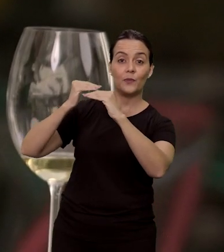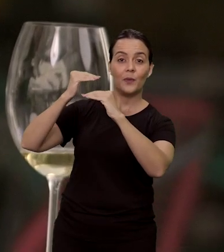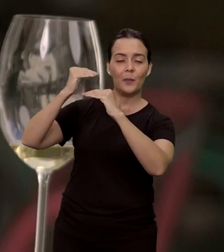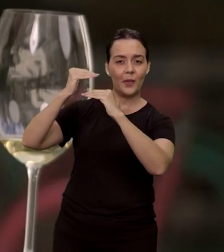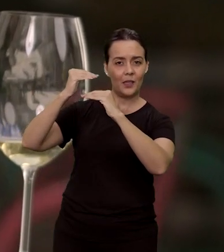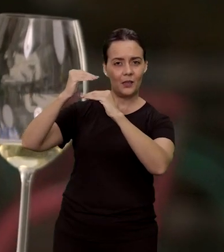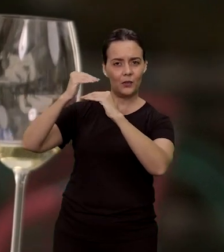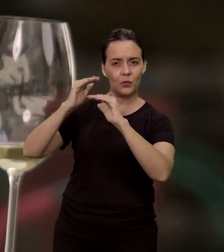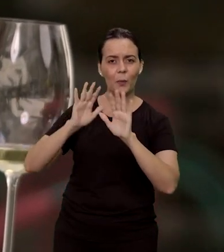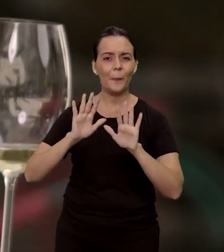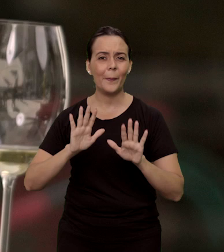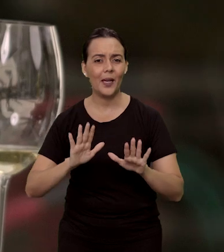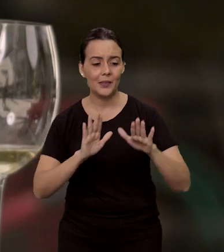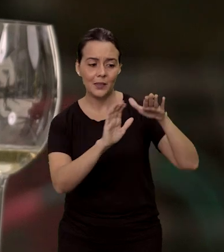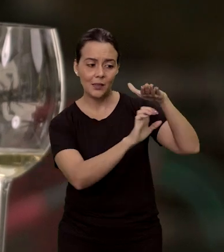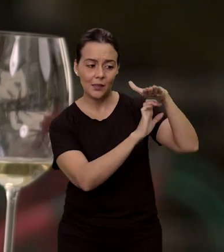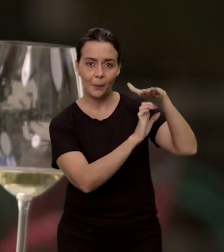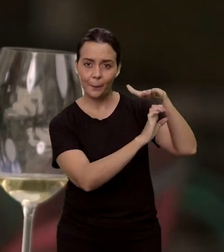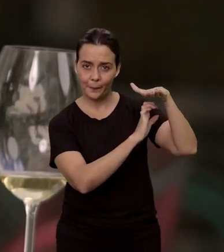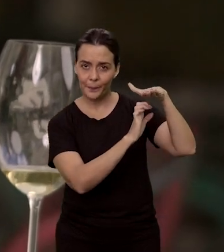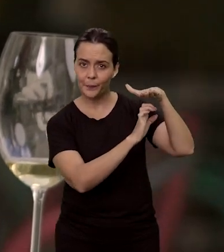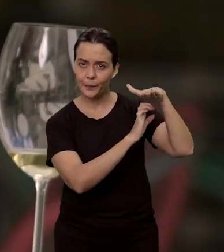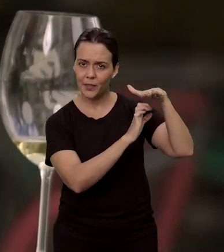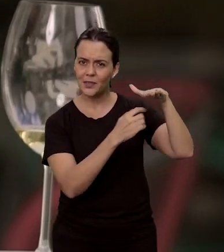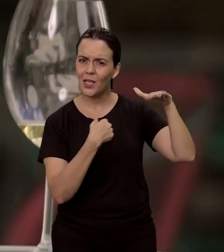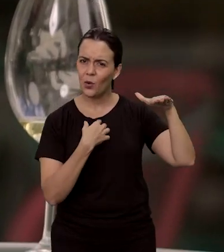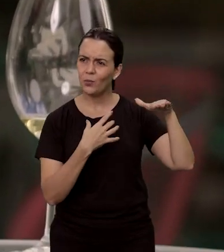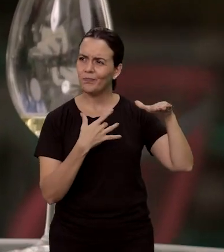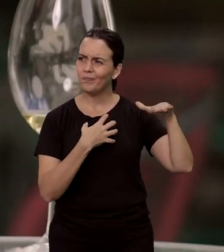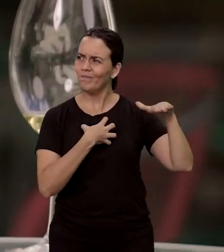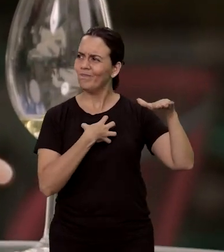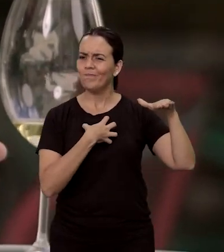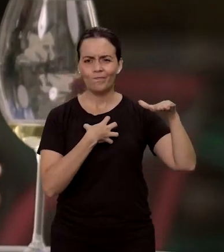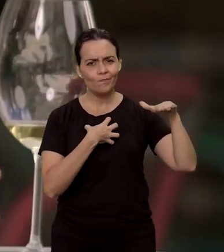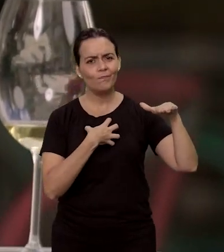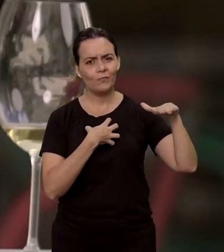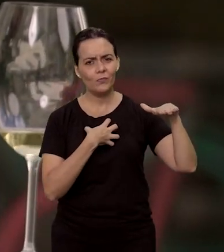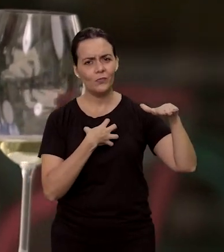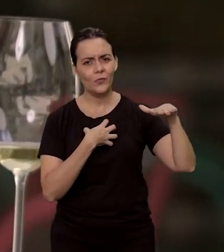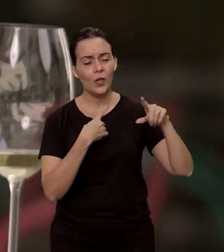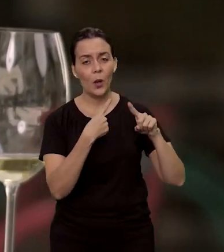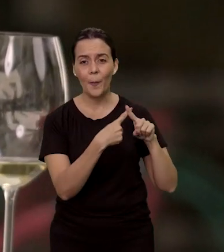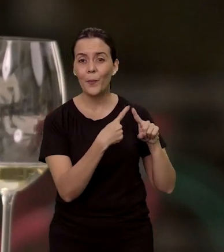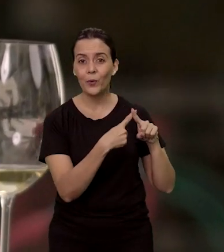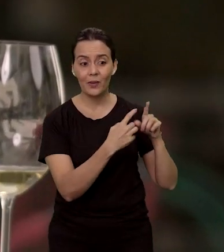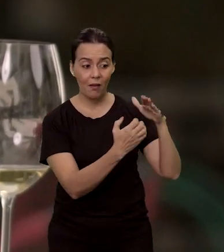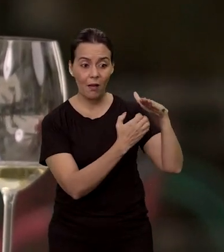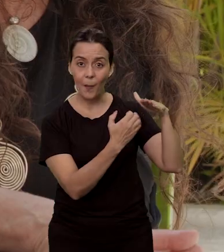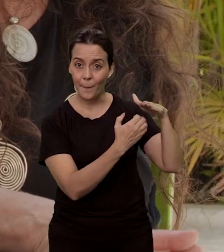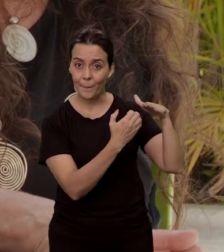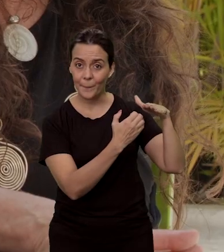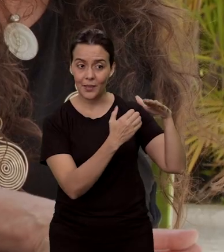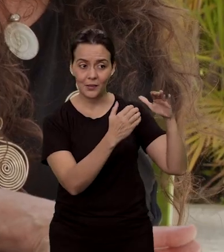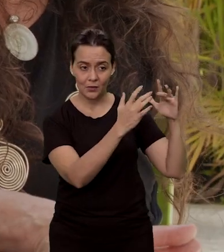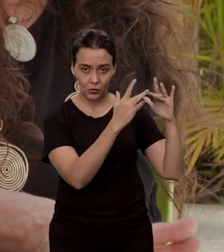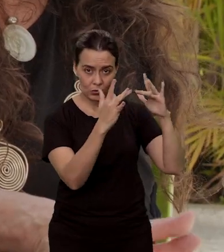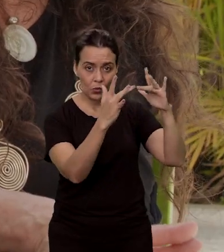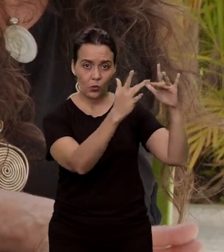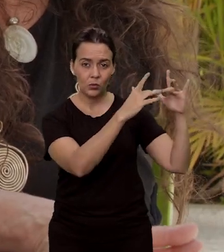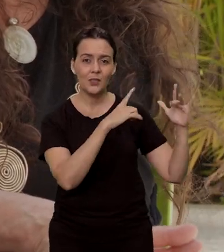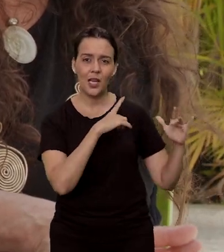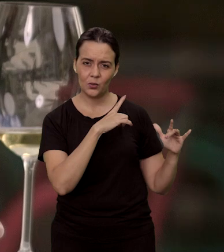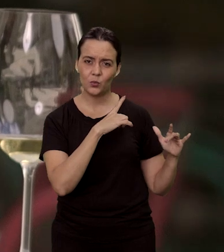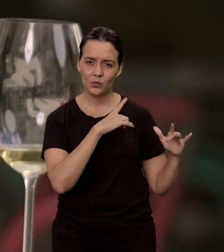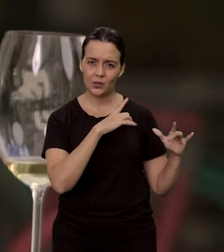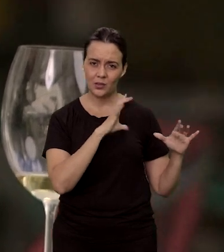do ponto de vista das empresas, e isso me toca pessoalmente porque eu, de alguma forma, lidero um movimento de várias empresas que estão conectadas, né? Que a gente chama de ecossistema,